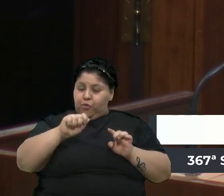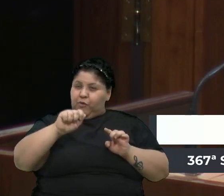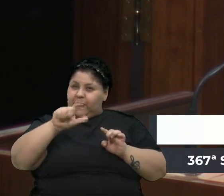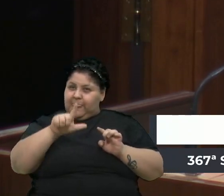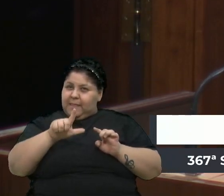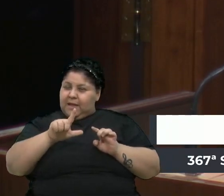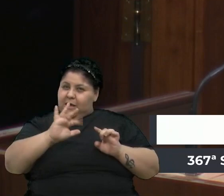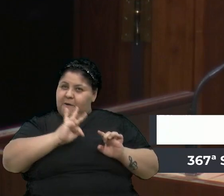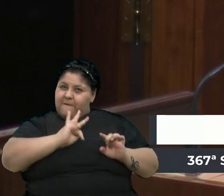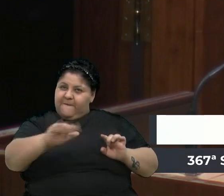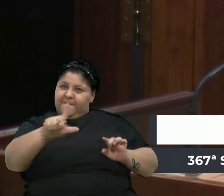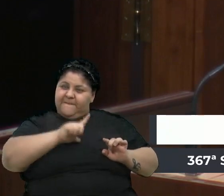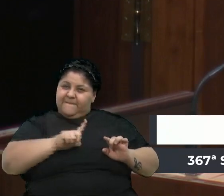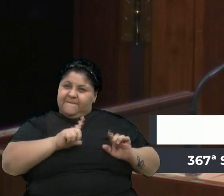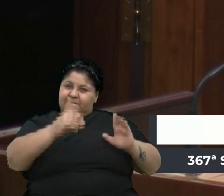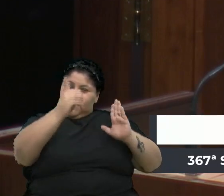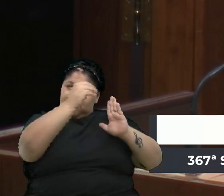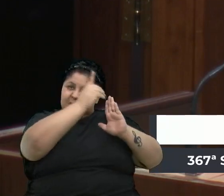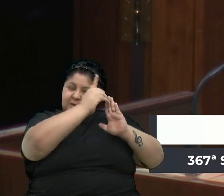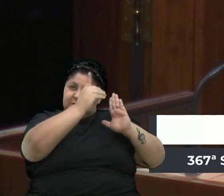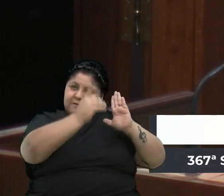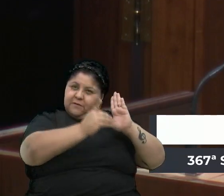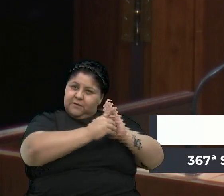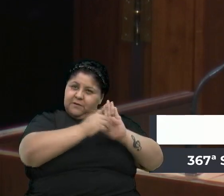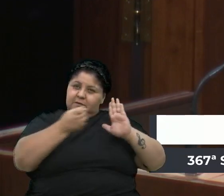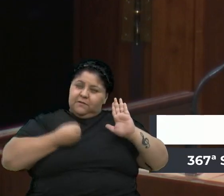que se chama, que é o número